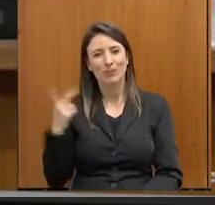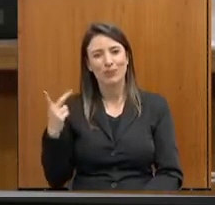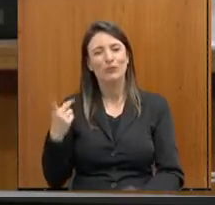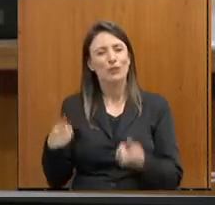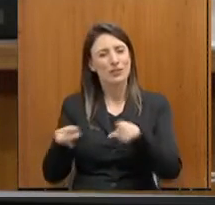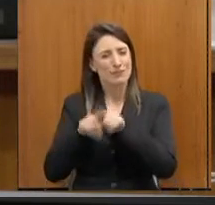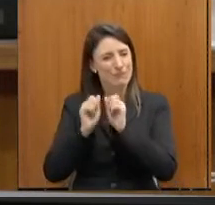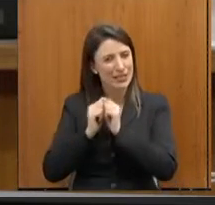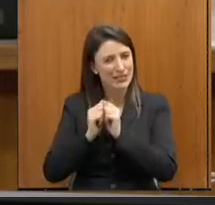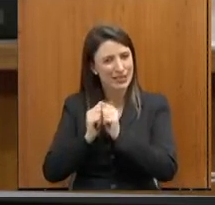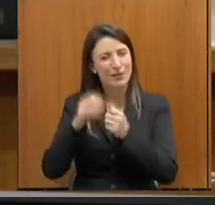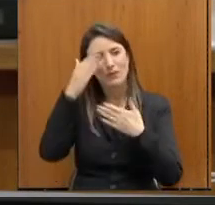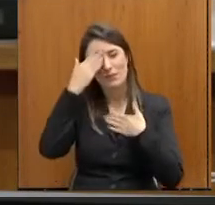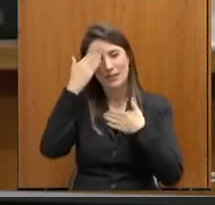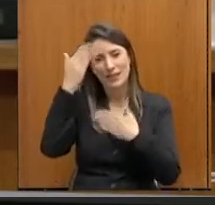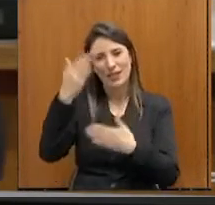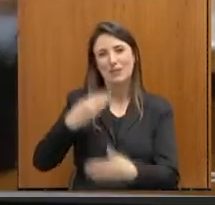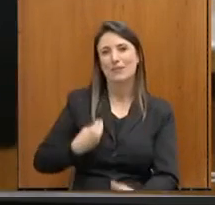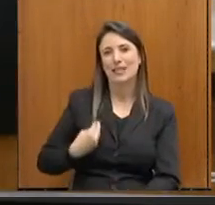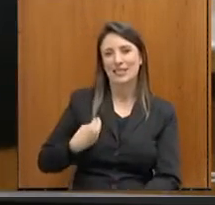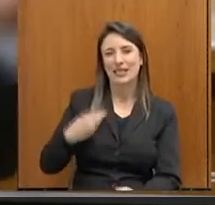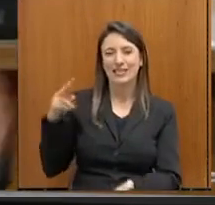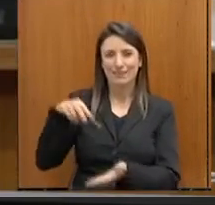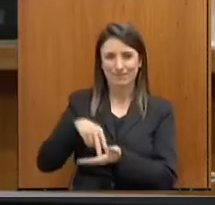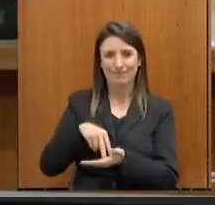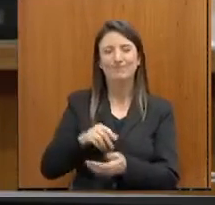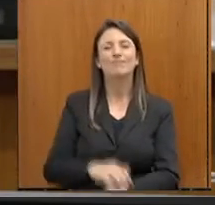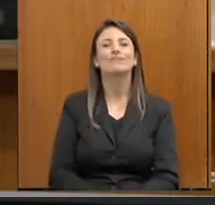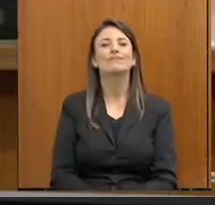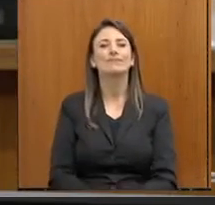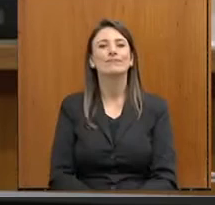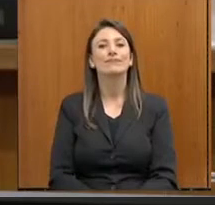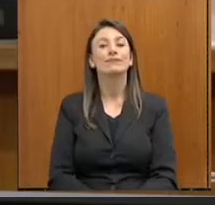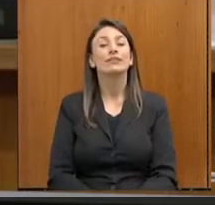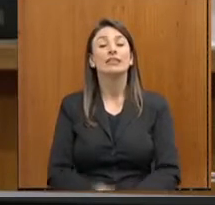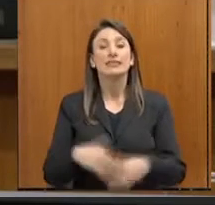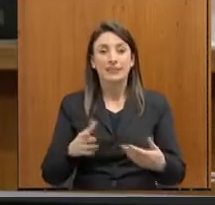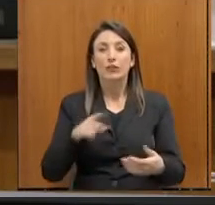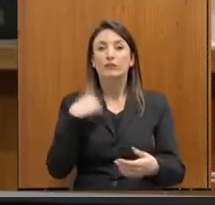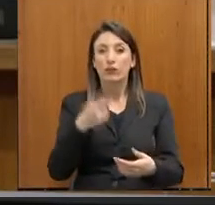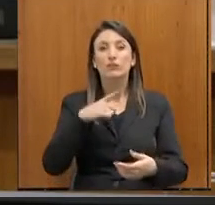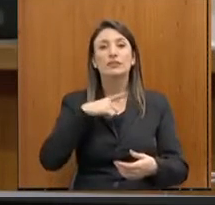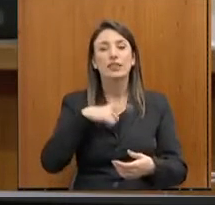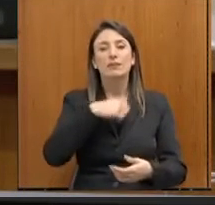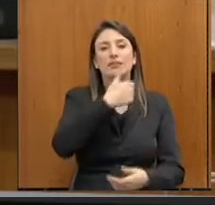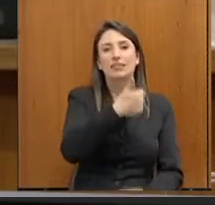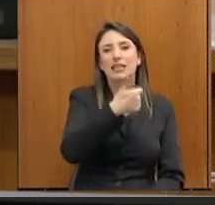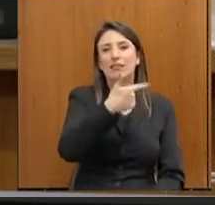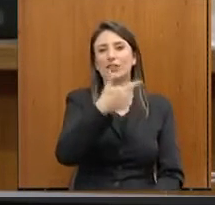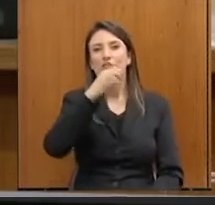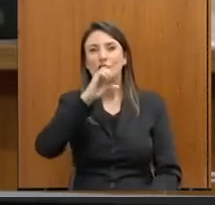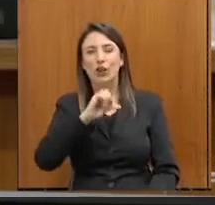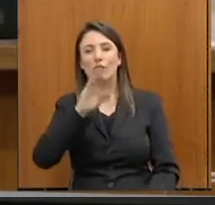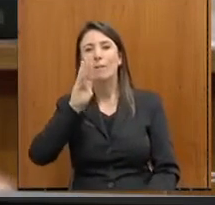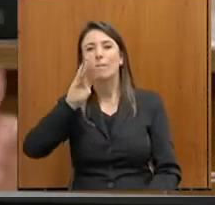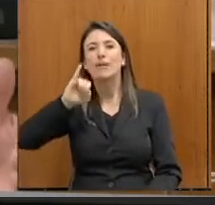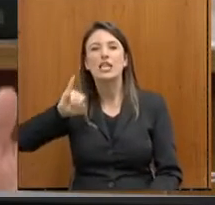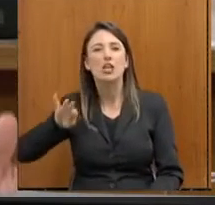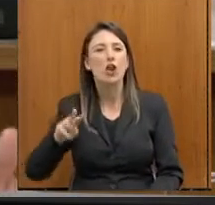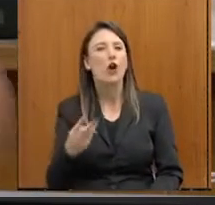obrigado pela presença Virgílio nós temos 129 bilhões de reais